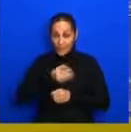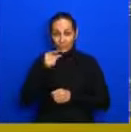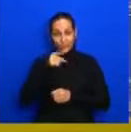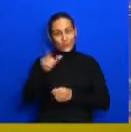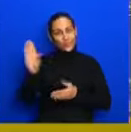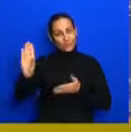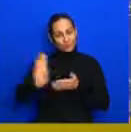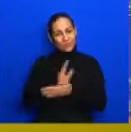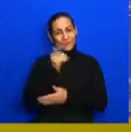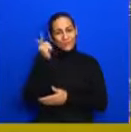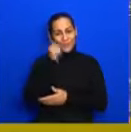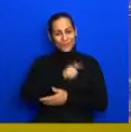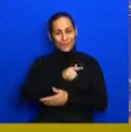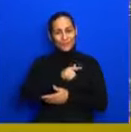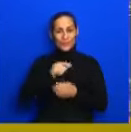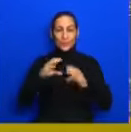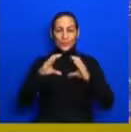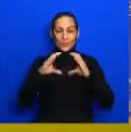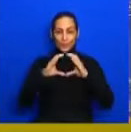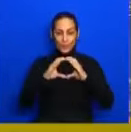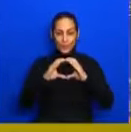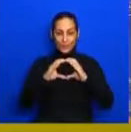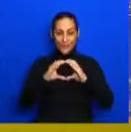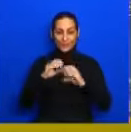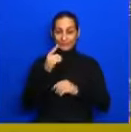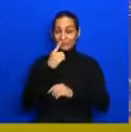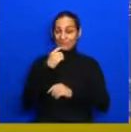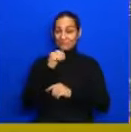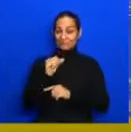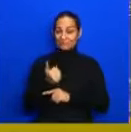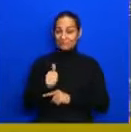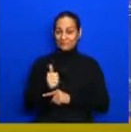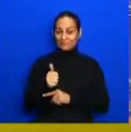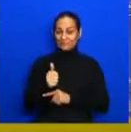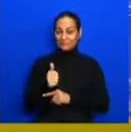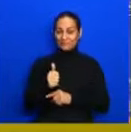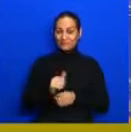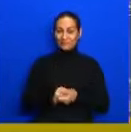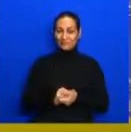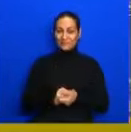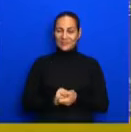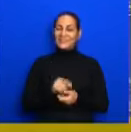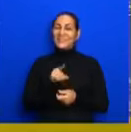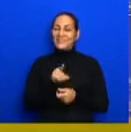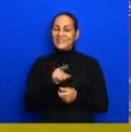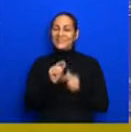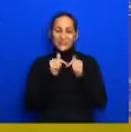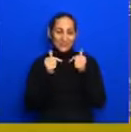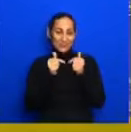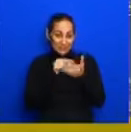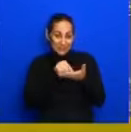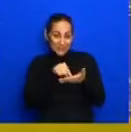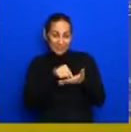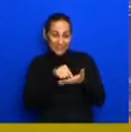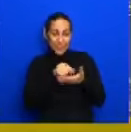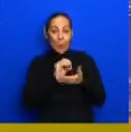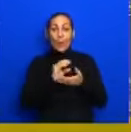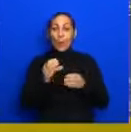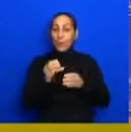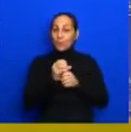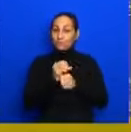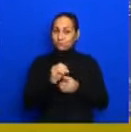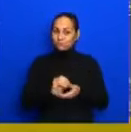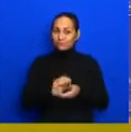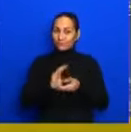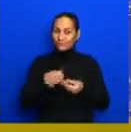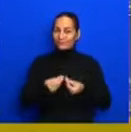você ganha prêmio. Bola vermelha 11, vermelha número 11. E aí, tá com sorte, tá marcando, o prêmio está